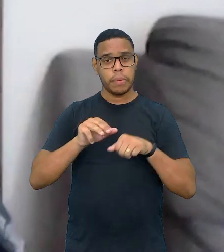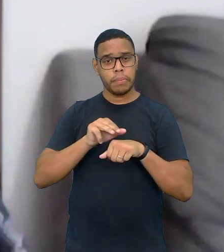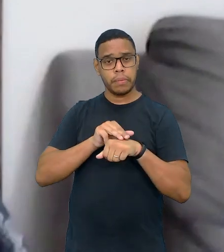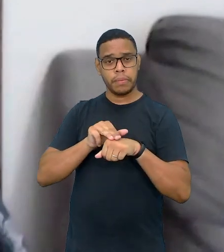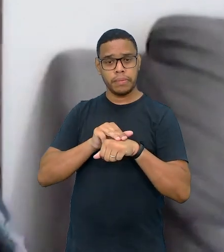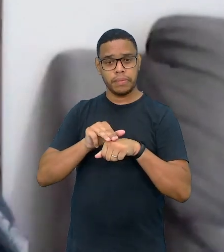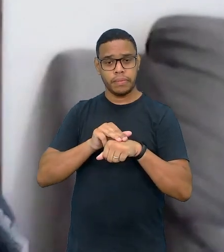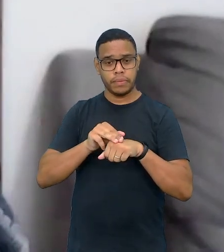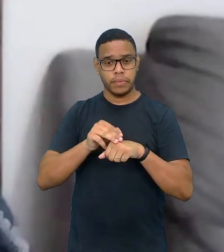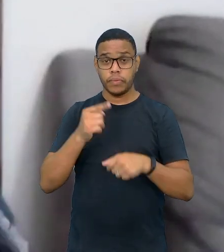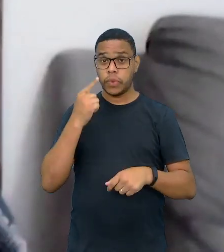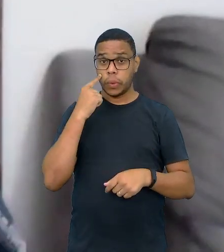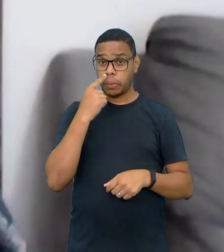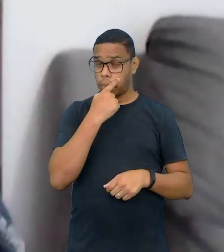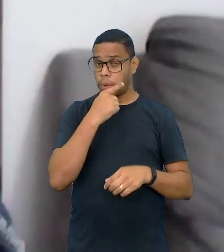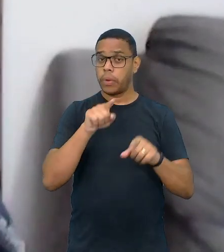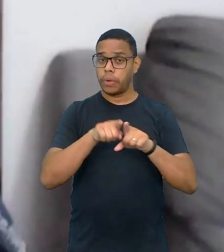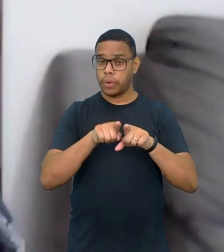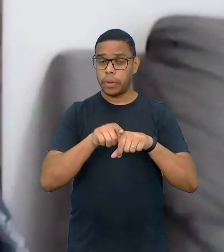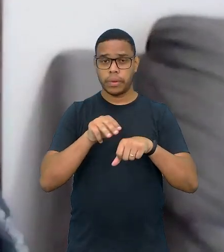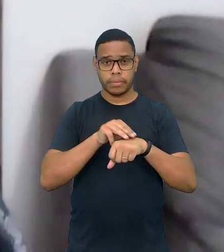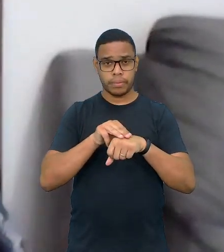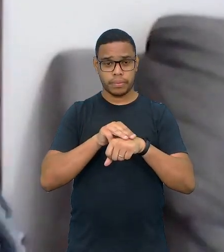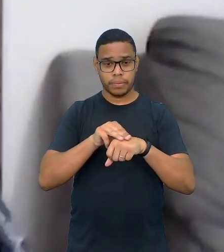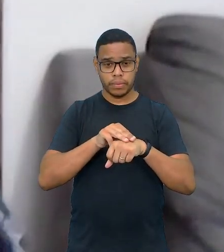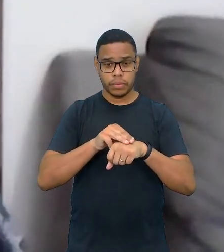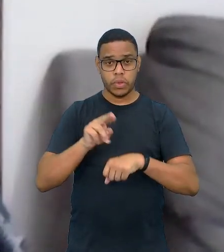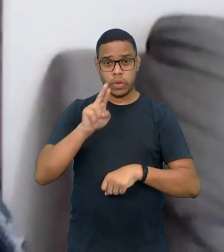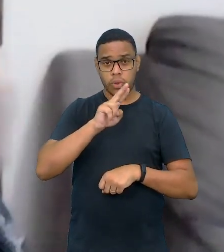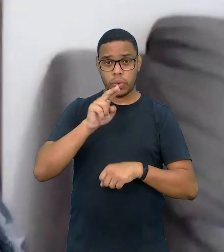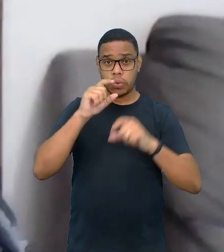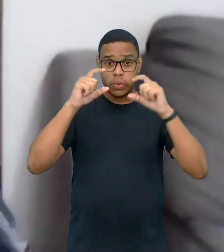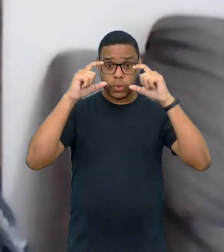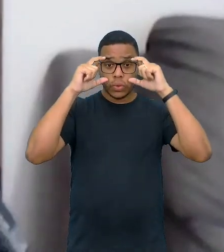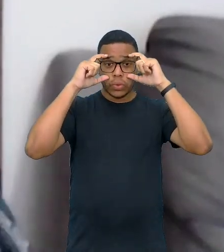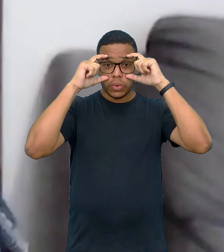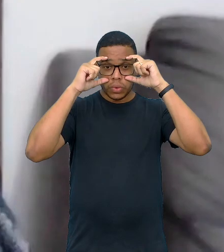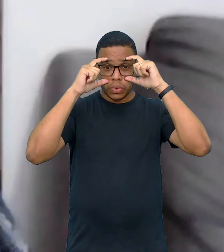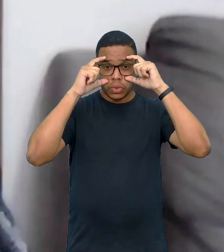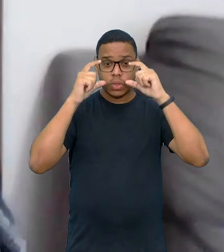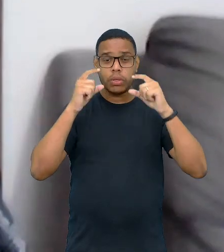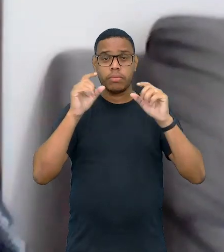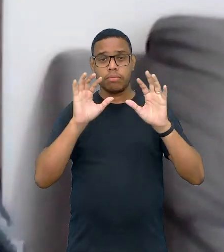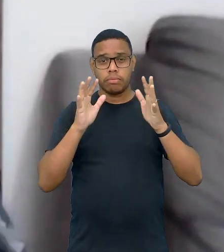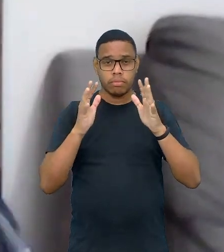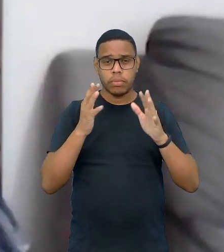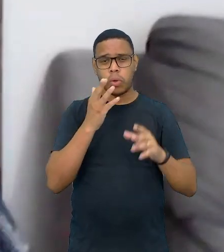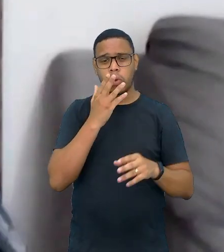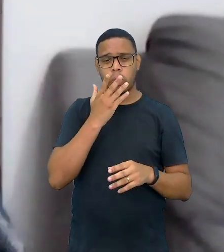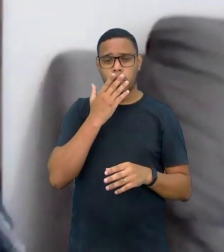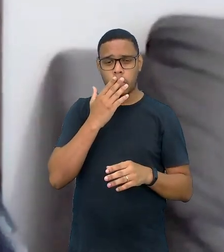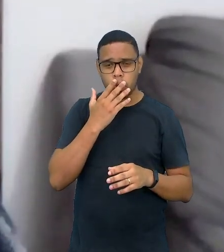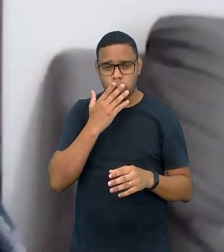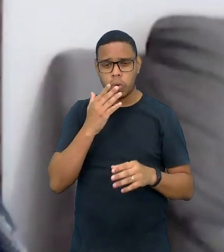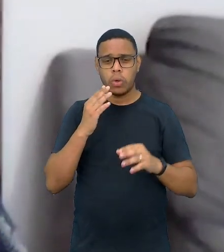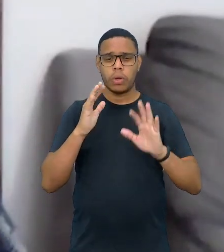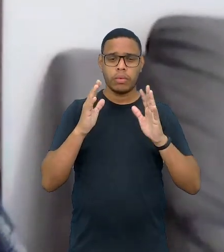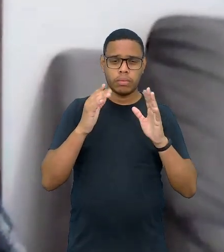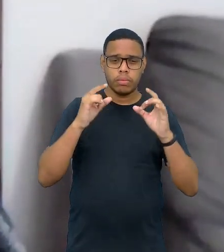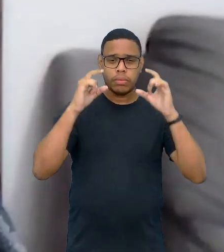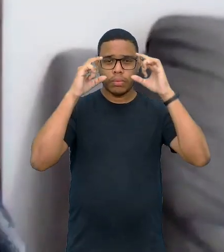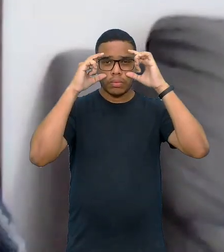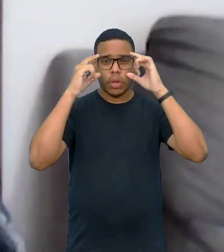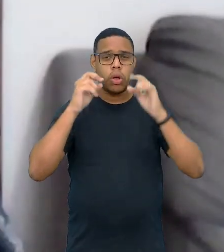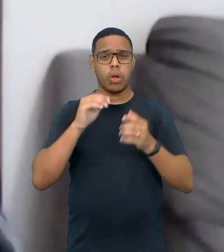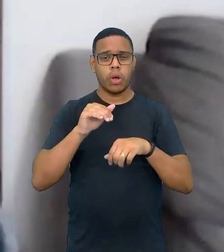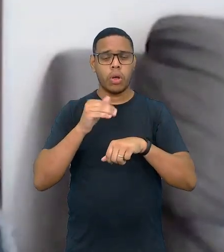castanhos, meus olhos são castanhos também, eu uso um óculos com uma armação meia nude, né, um rosinha